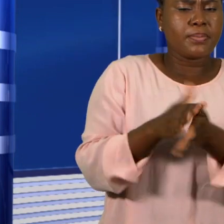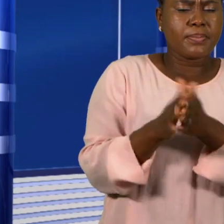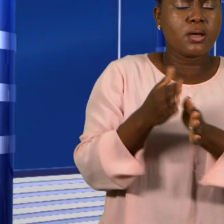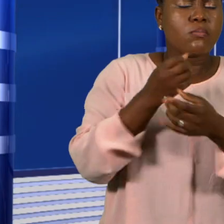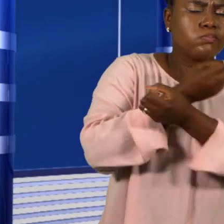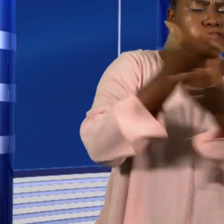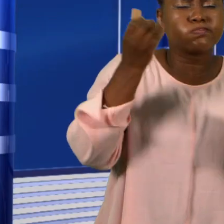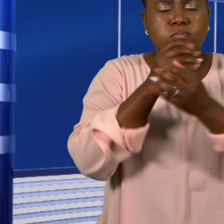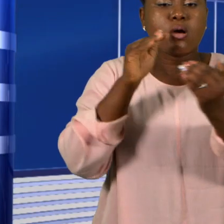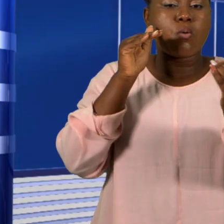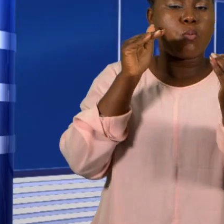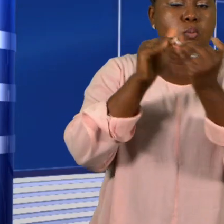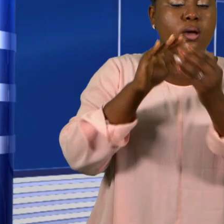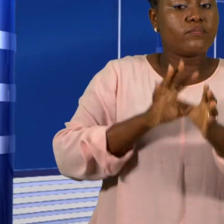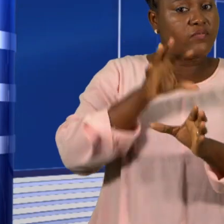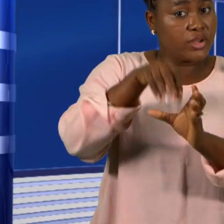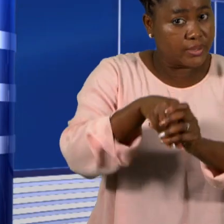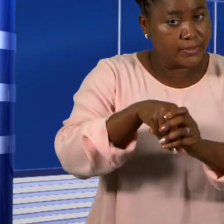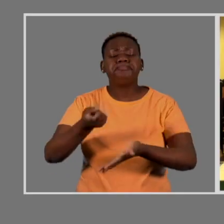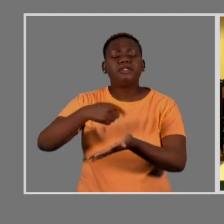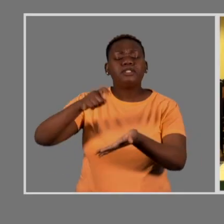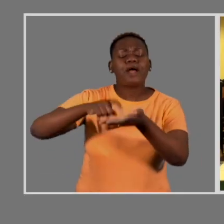de mensagens inclusivas.